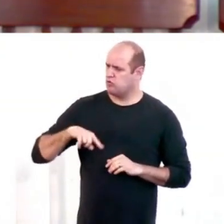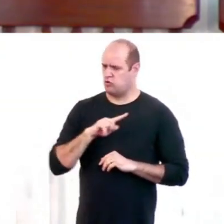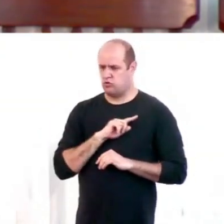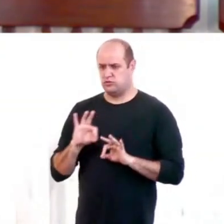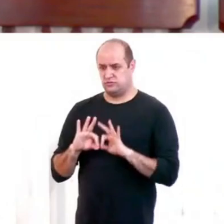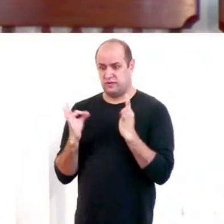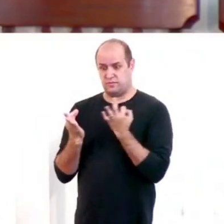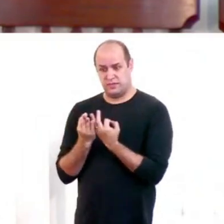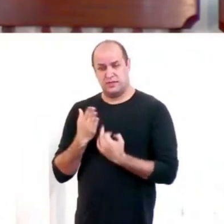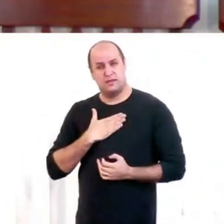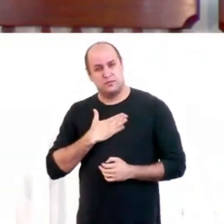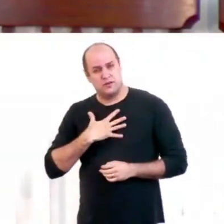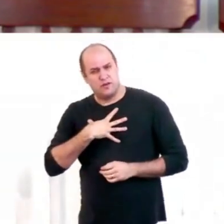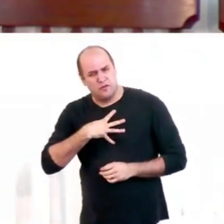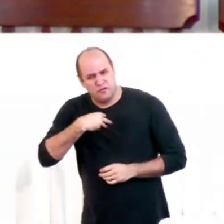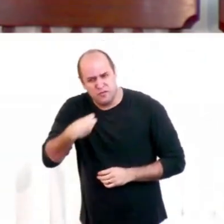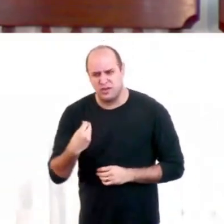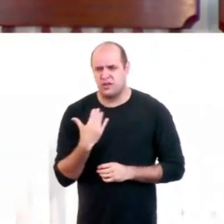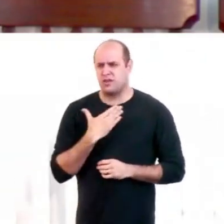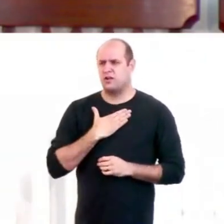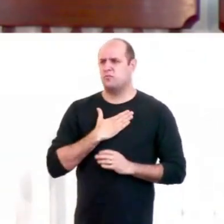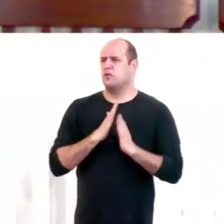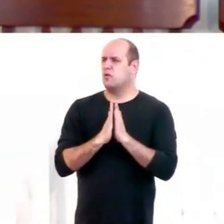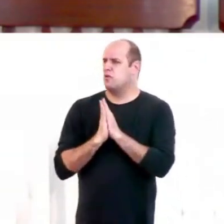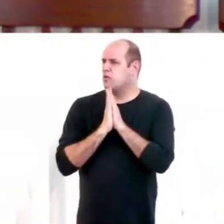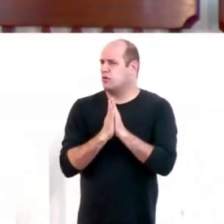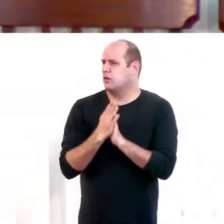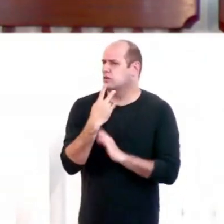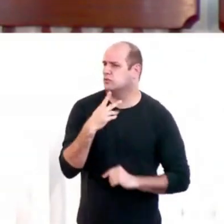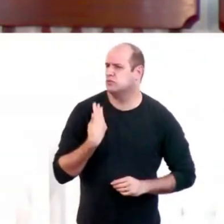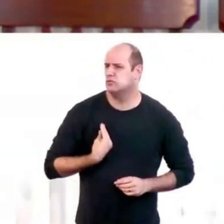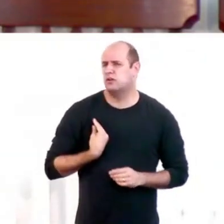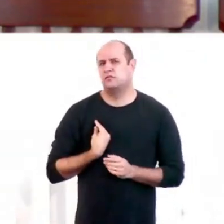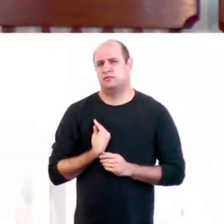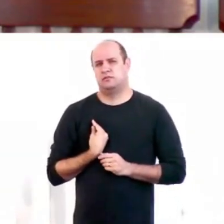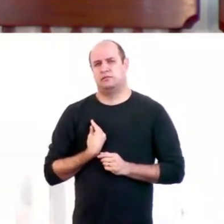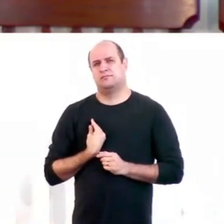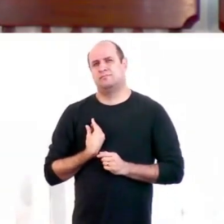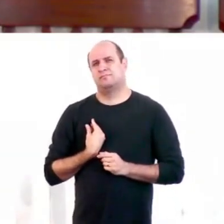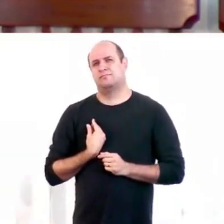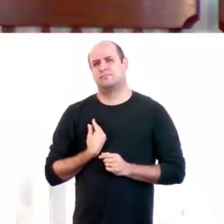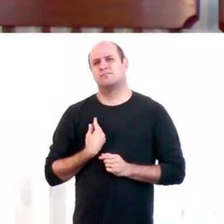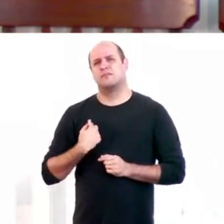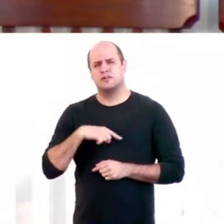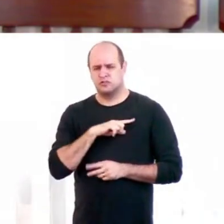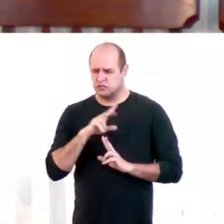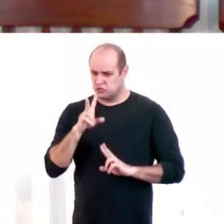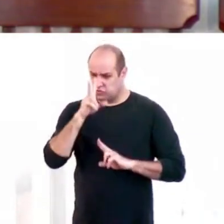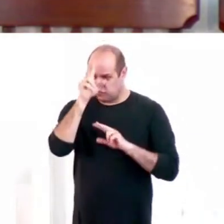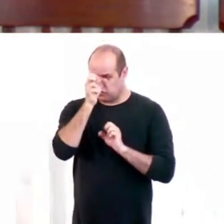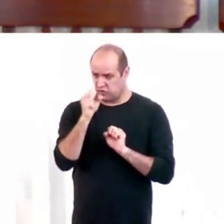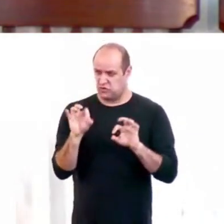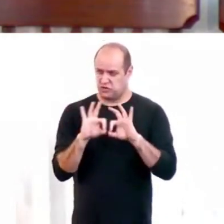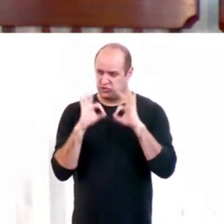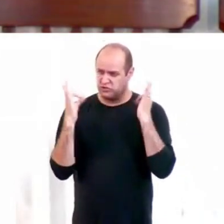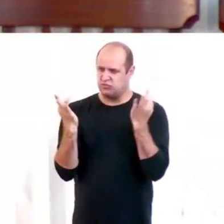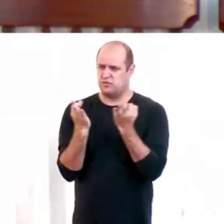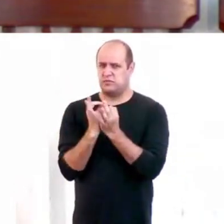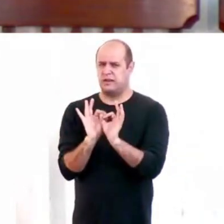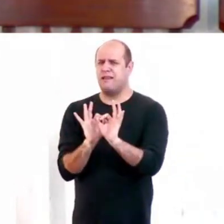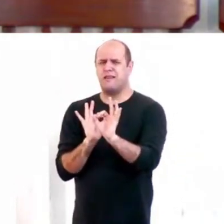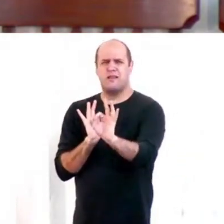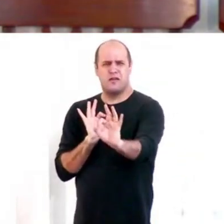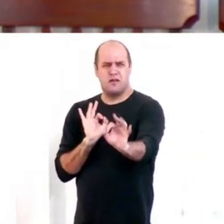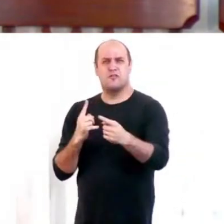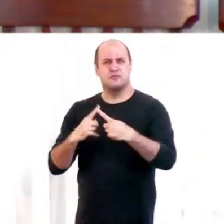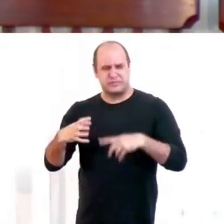família, meus filhos estão orando por vocês também. A gente se fortalece como família mesmo distantes, porque a